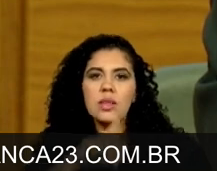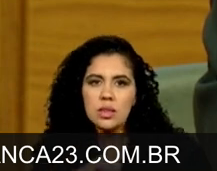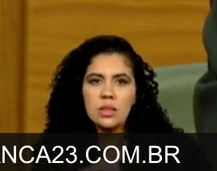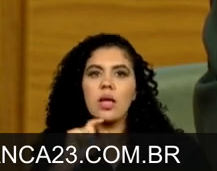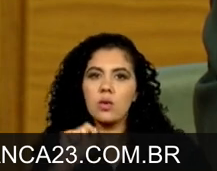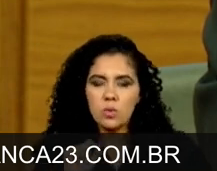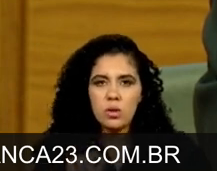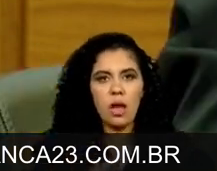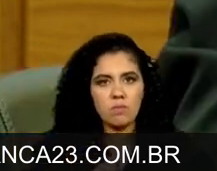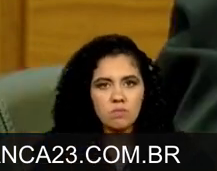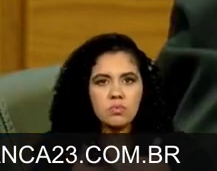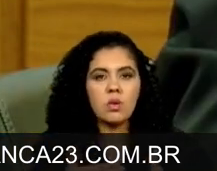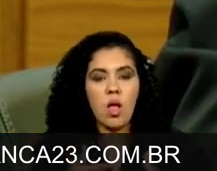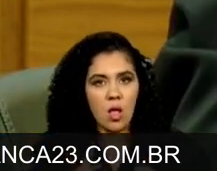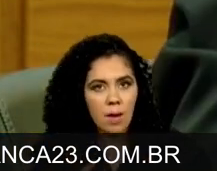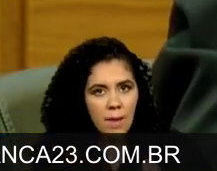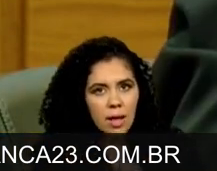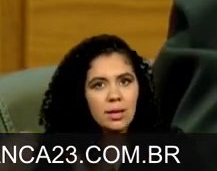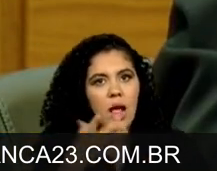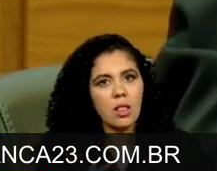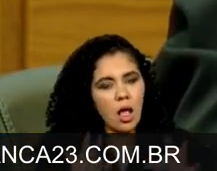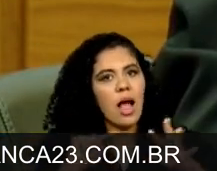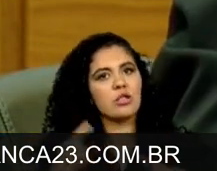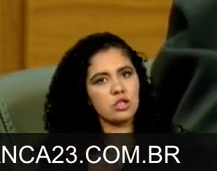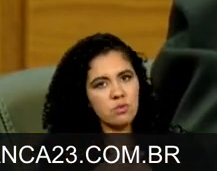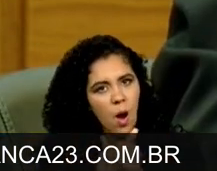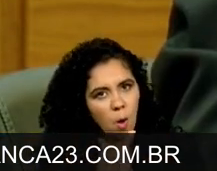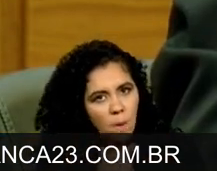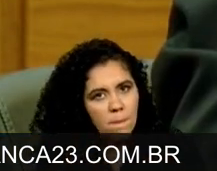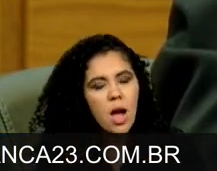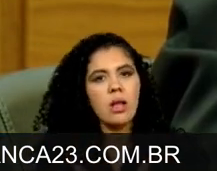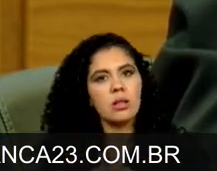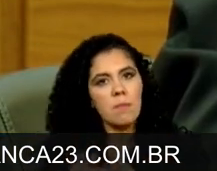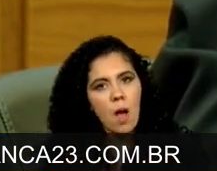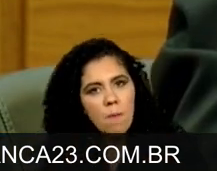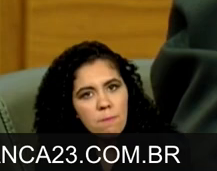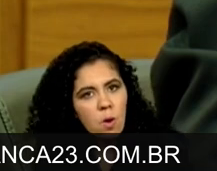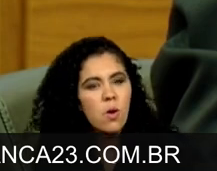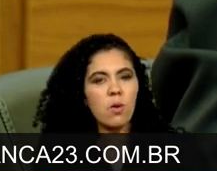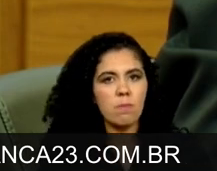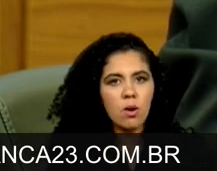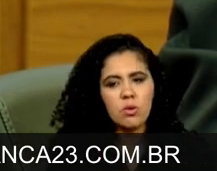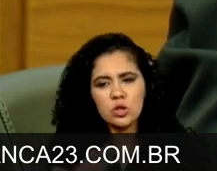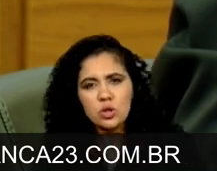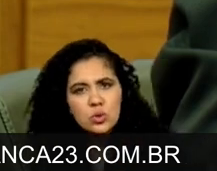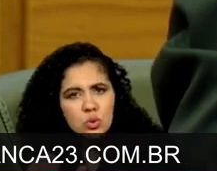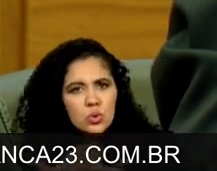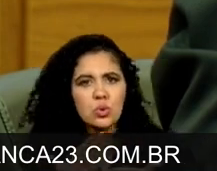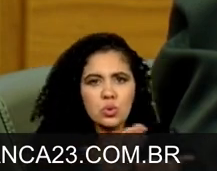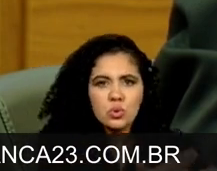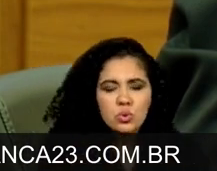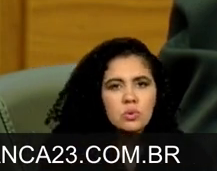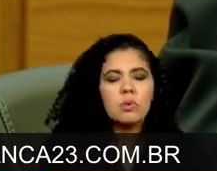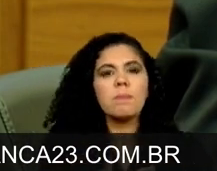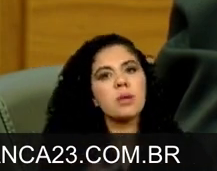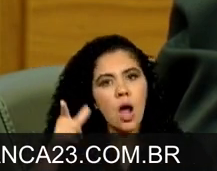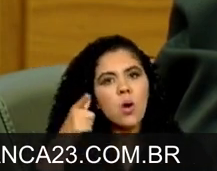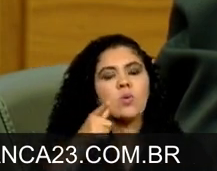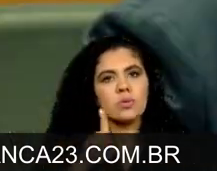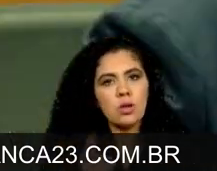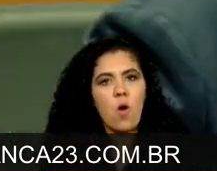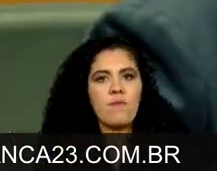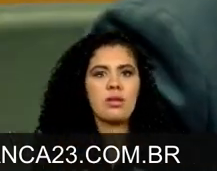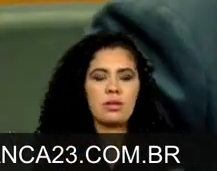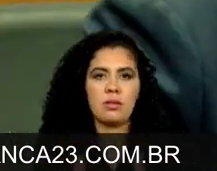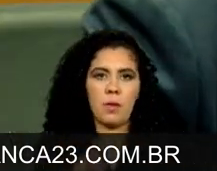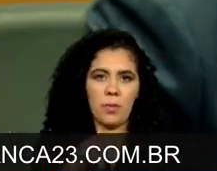incorporação tecnológica. Nós vamos estar acompanhando, apoiando a fase dos estudos clínicos até poder chegar à população.